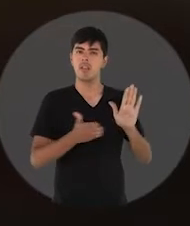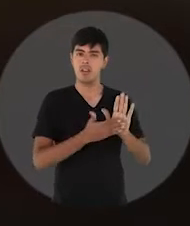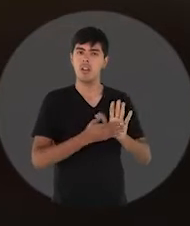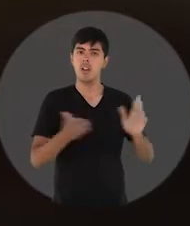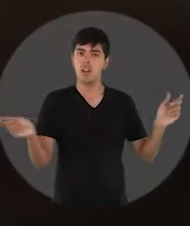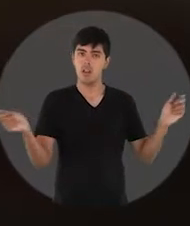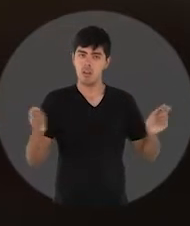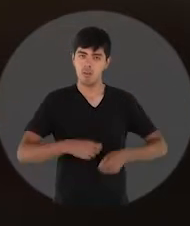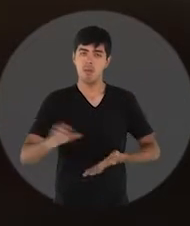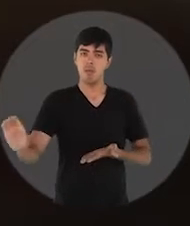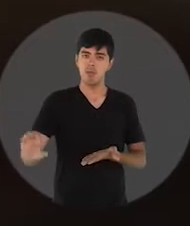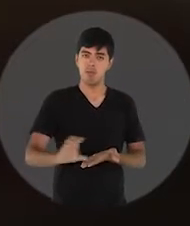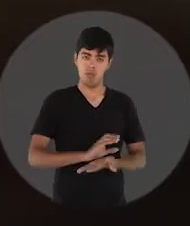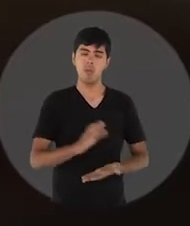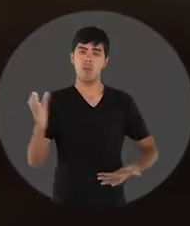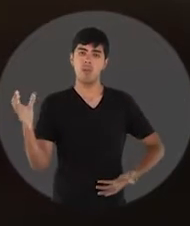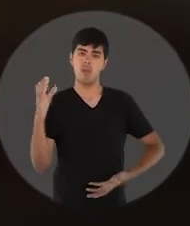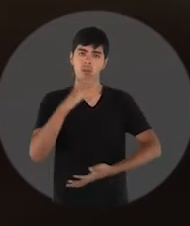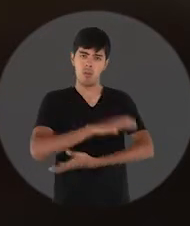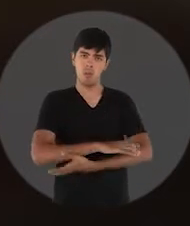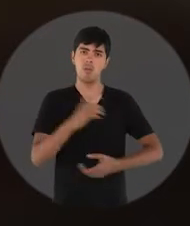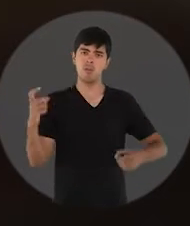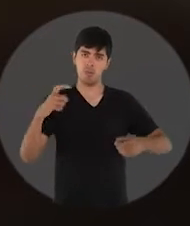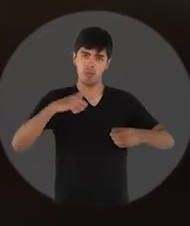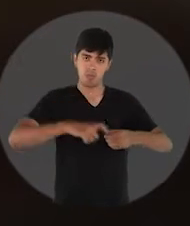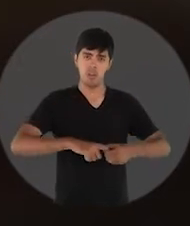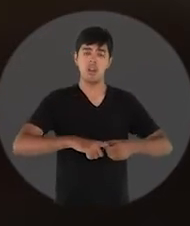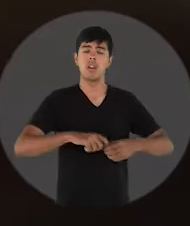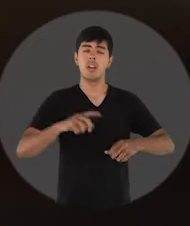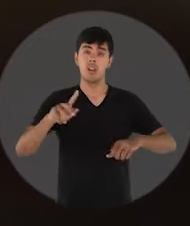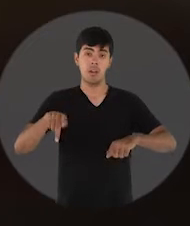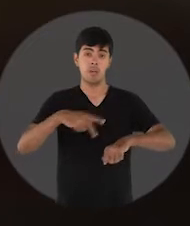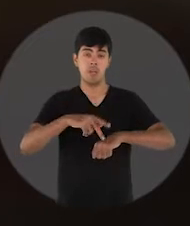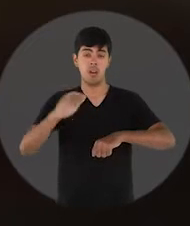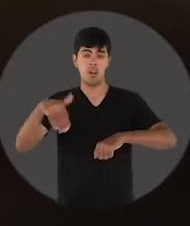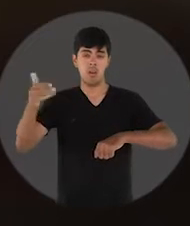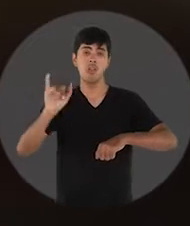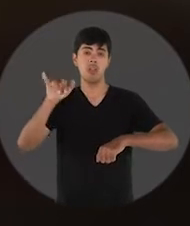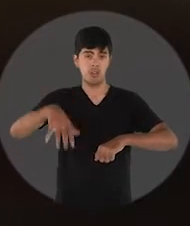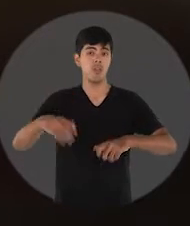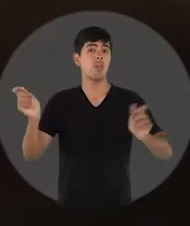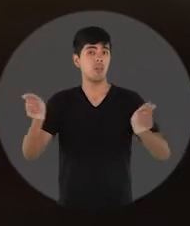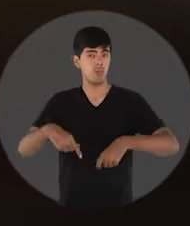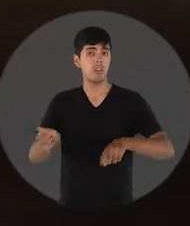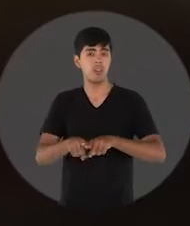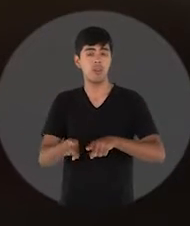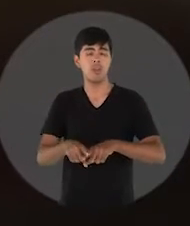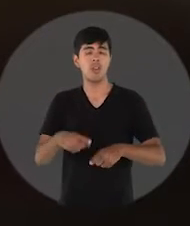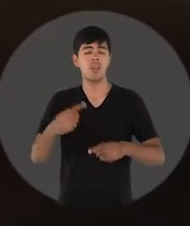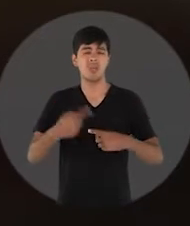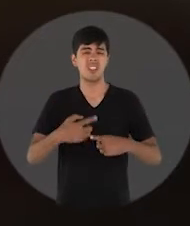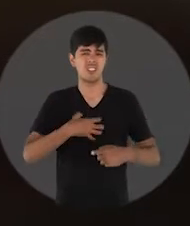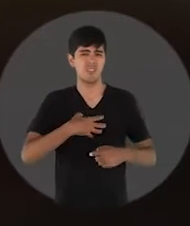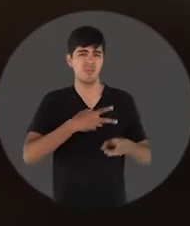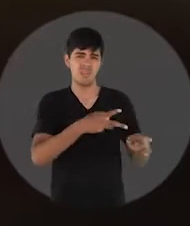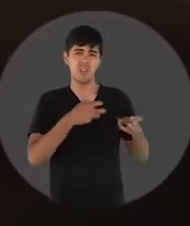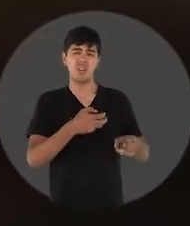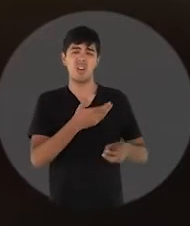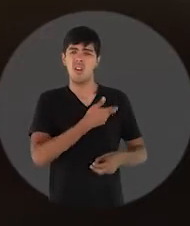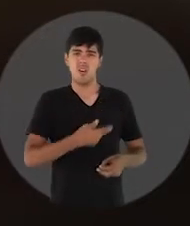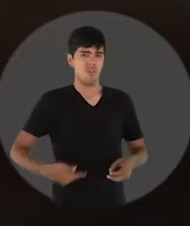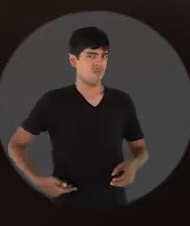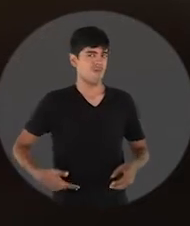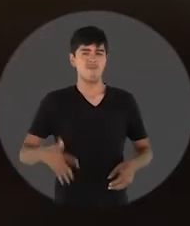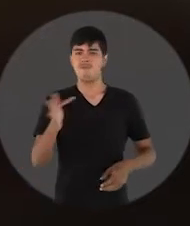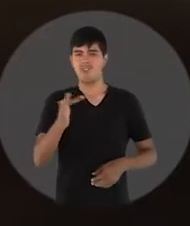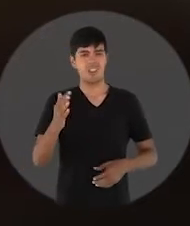para possibilitar investimentos, convênios e parcerias, até com organismos internacionais, já que sentia que o governo